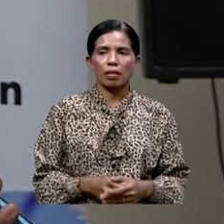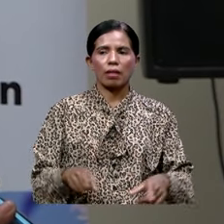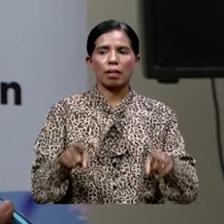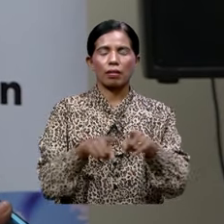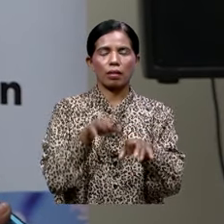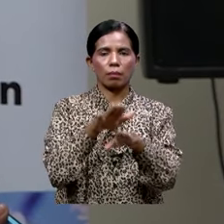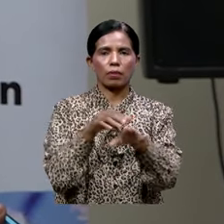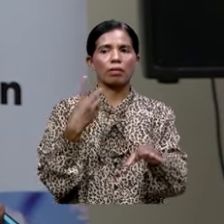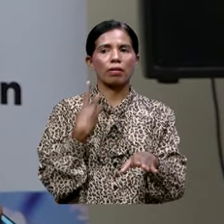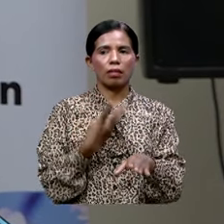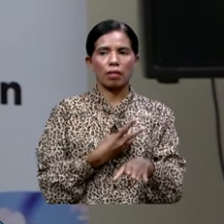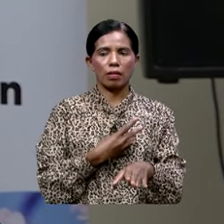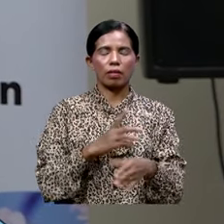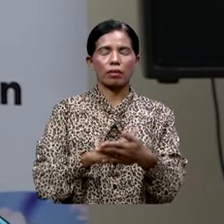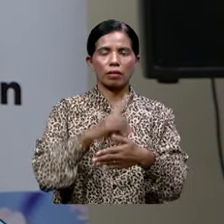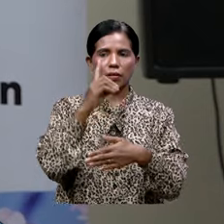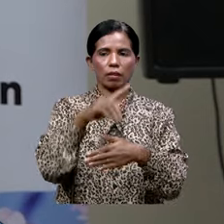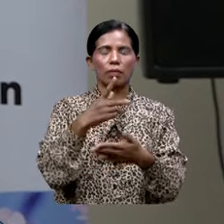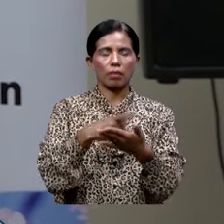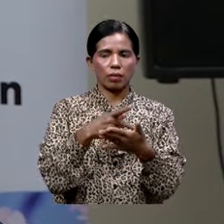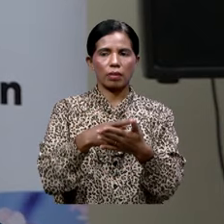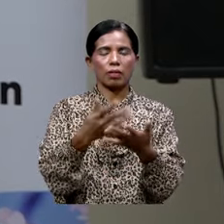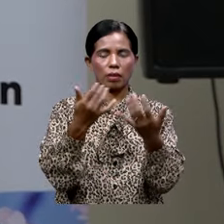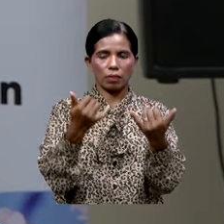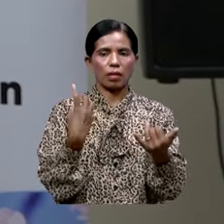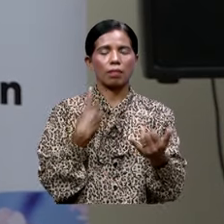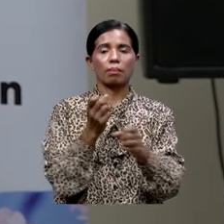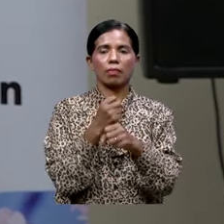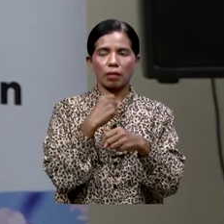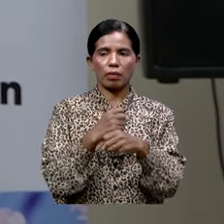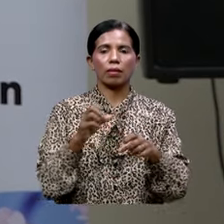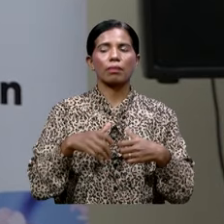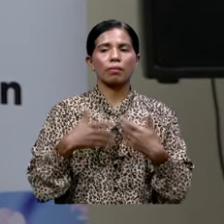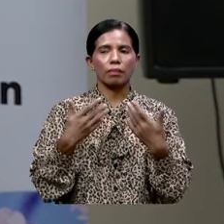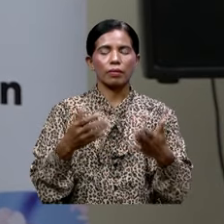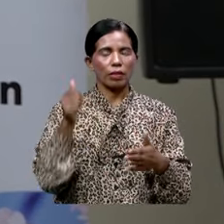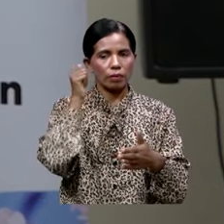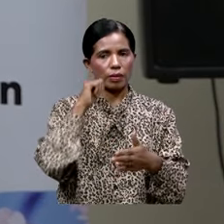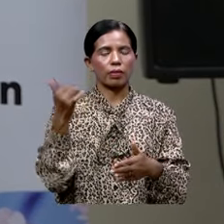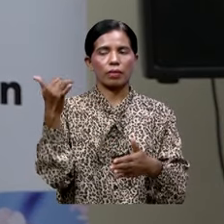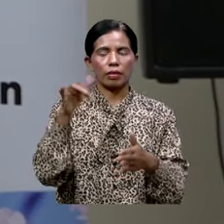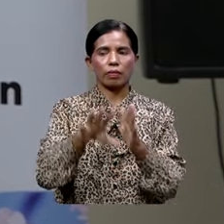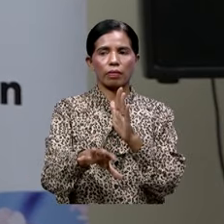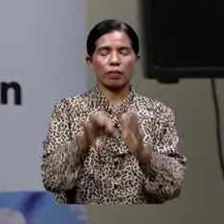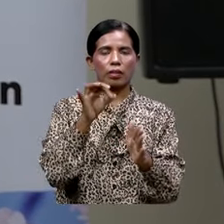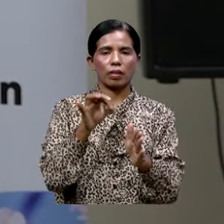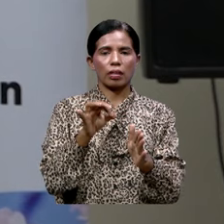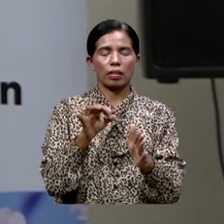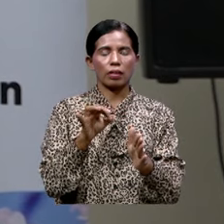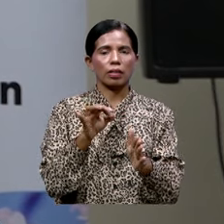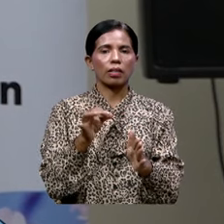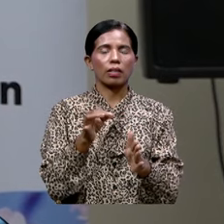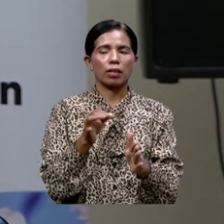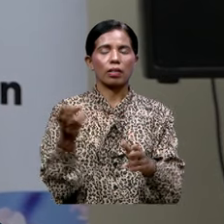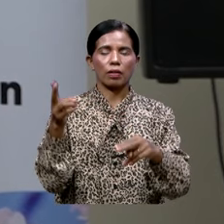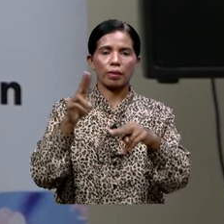fari ami, atu desenvolvetan projeto ida agora dada ami halo. Oinsa, feto sira bele hetan meus, atu